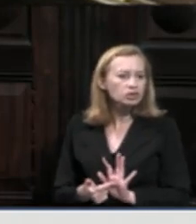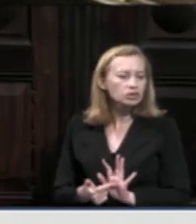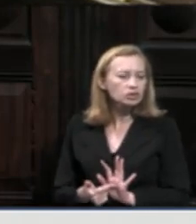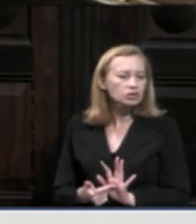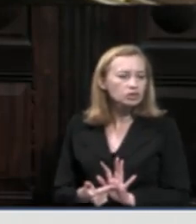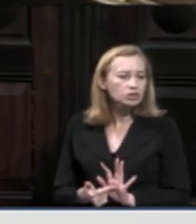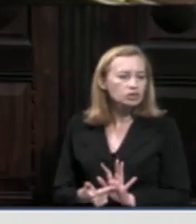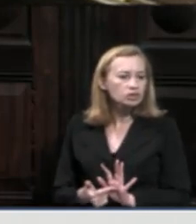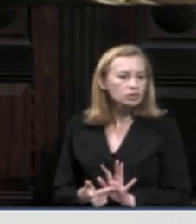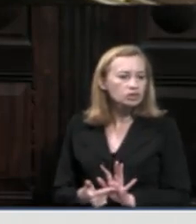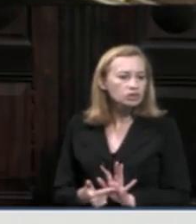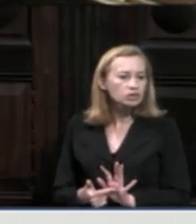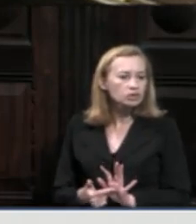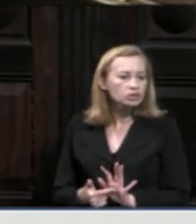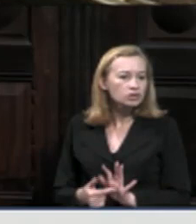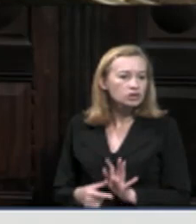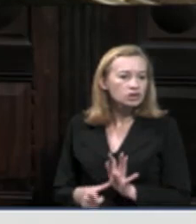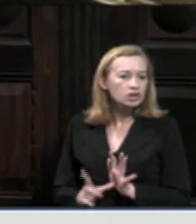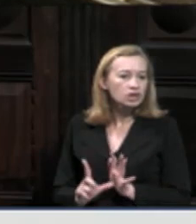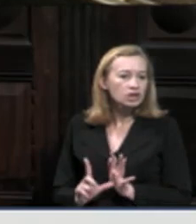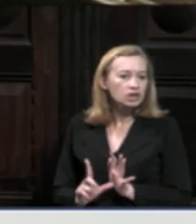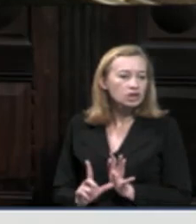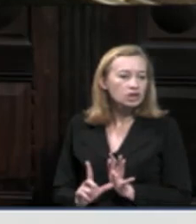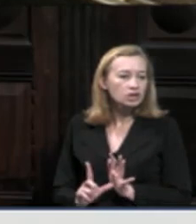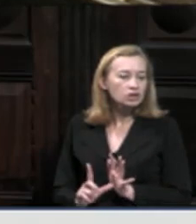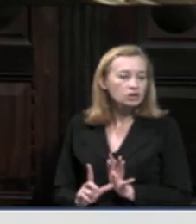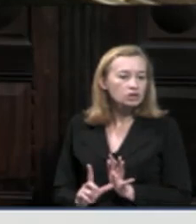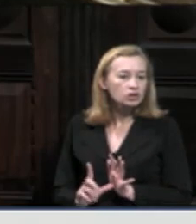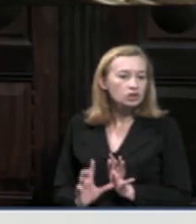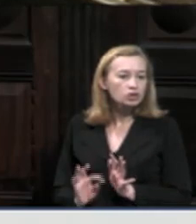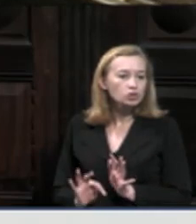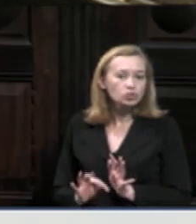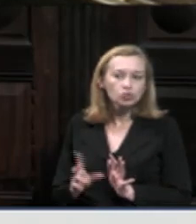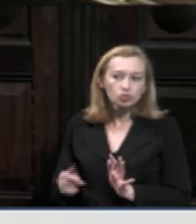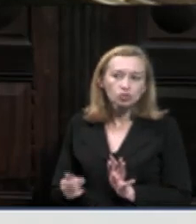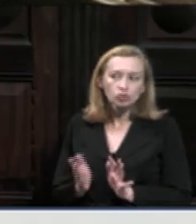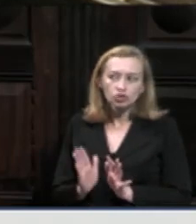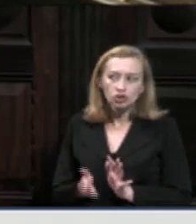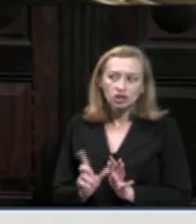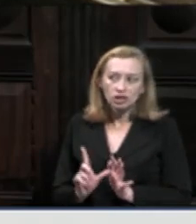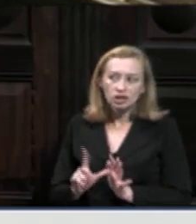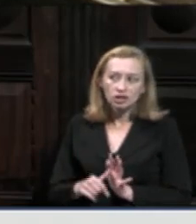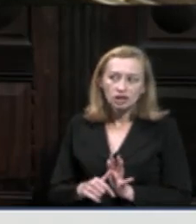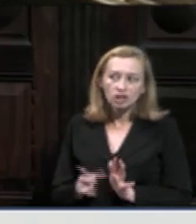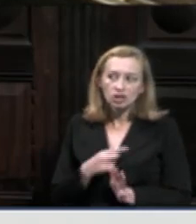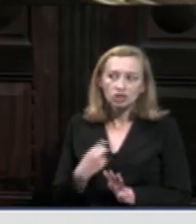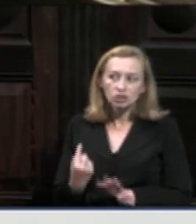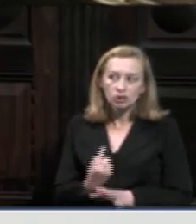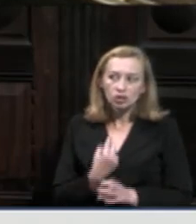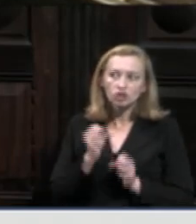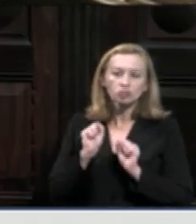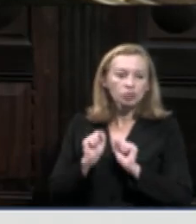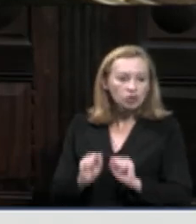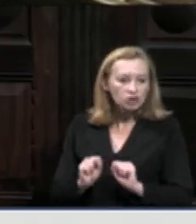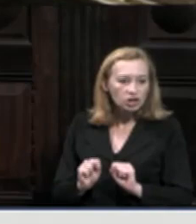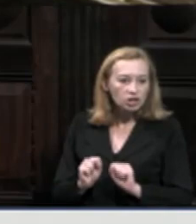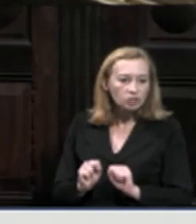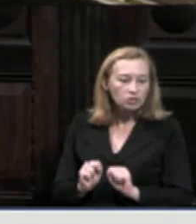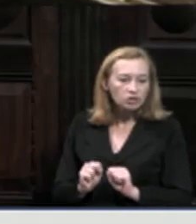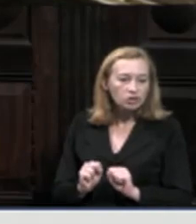apesar de todas as contradições possíveis, que nós podemos